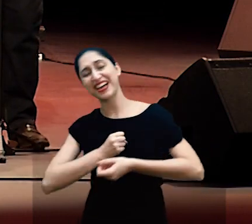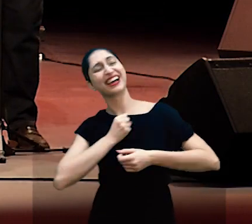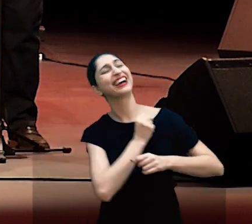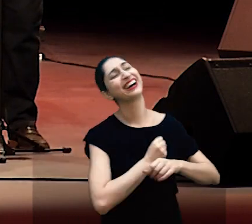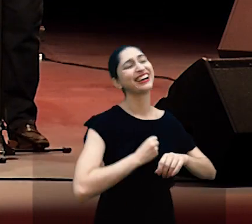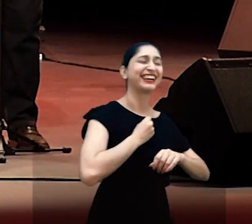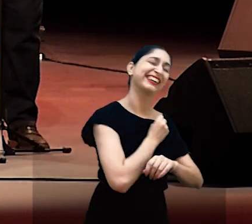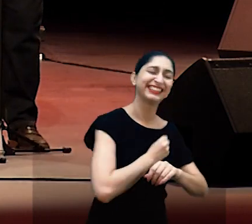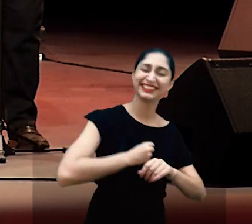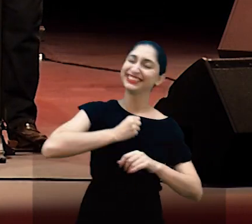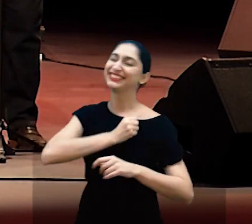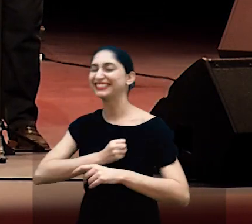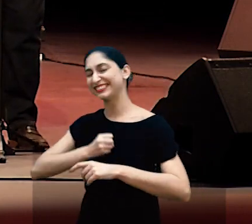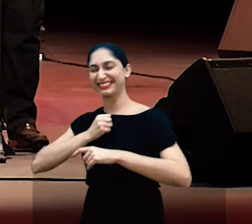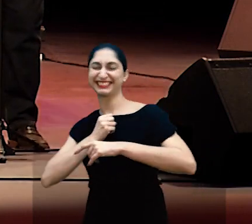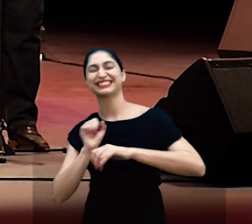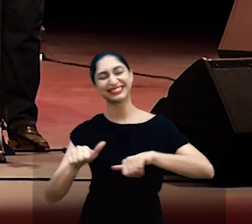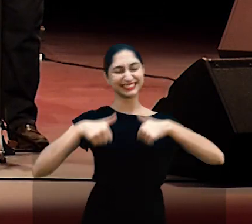é cantar.